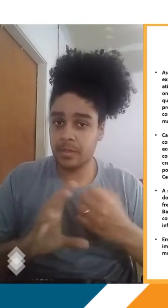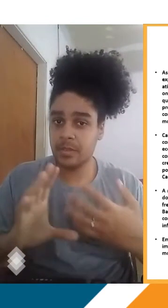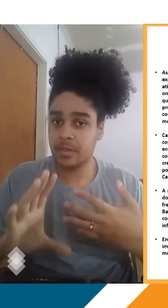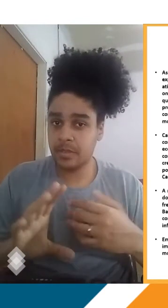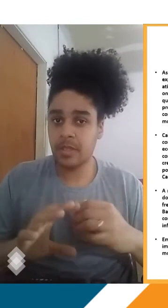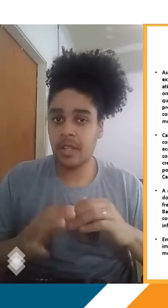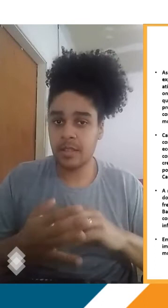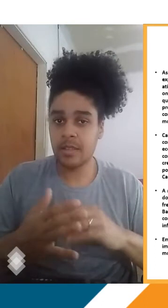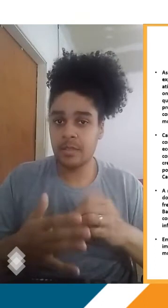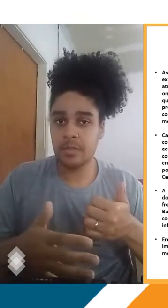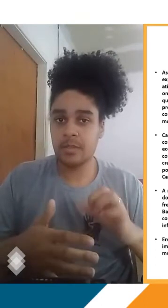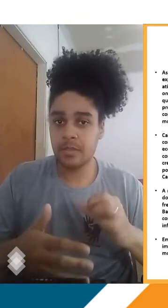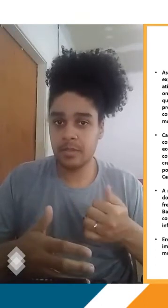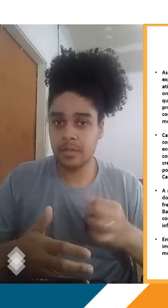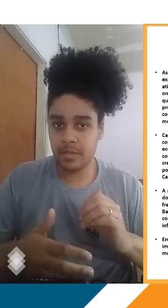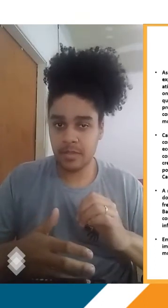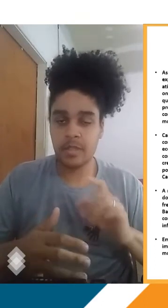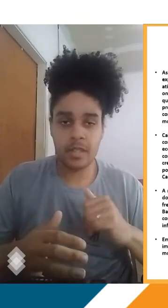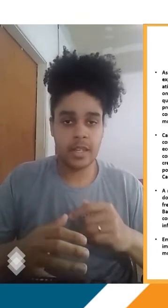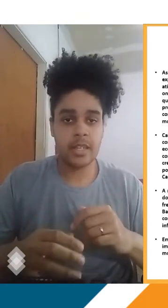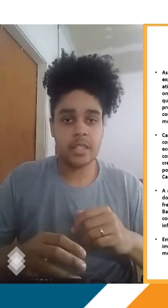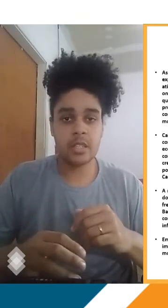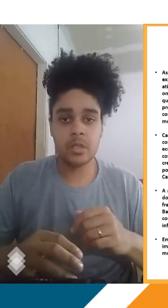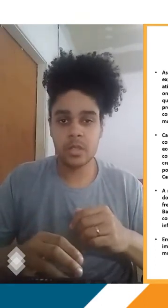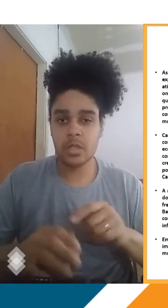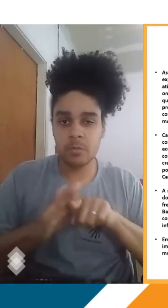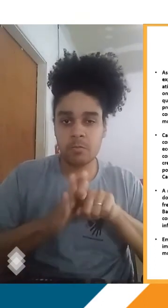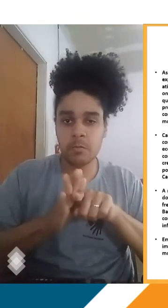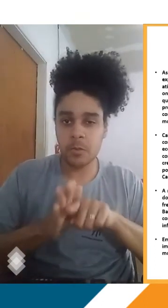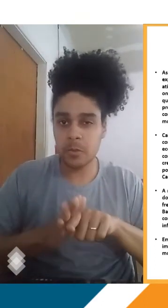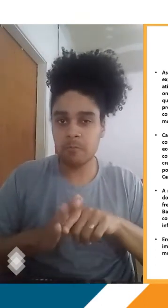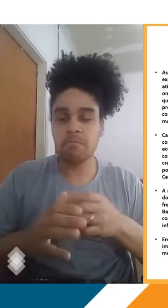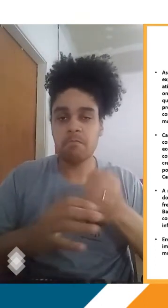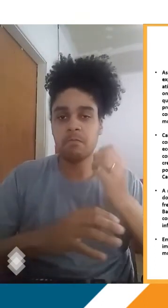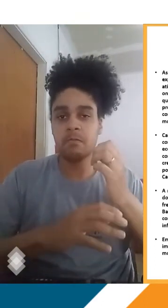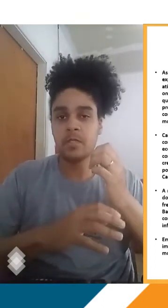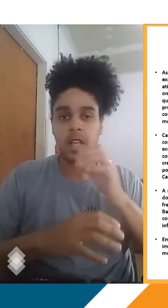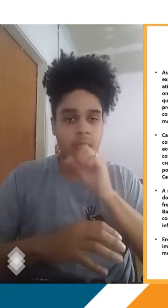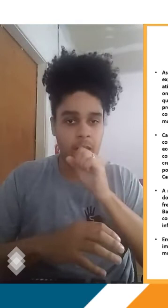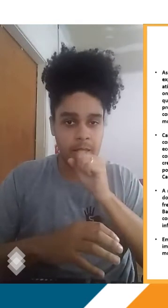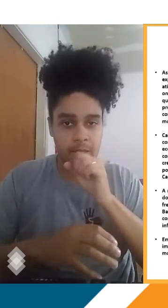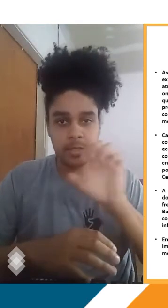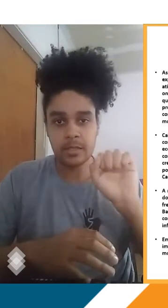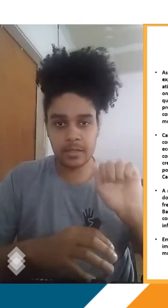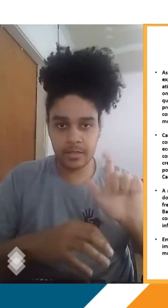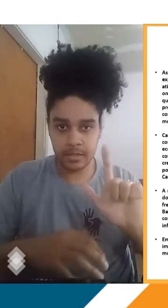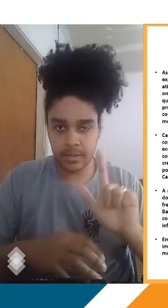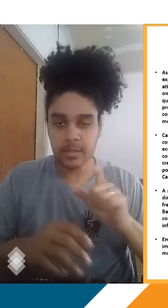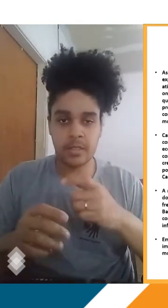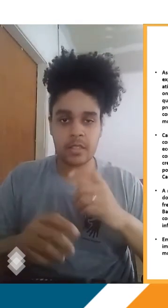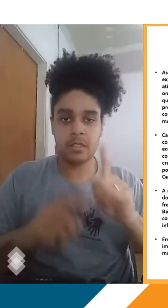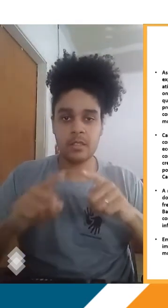econômicas que caracterizaram a região até a década de 60 estavam relacionadas à exploração do sal, produção de laranja, pesca e a criação do gado.